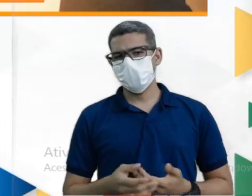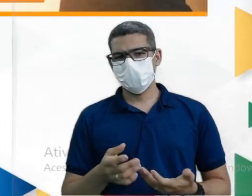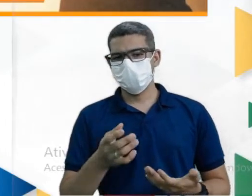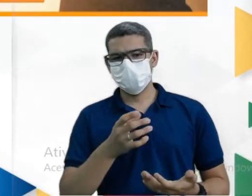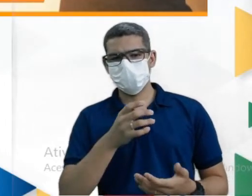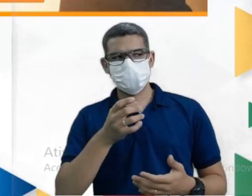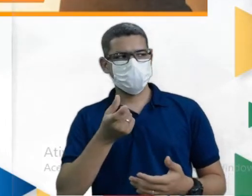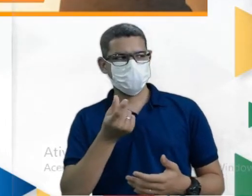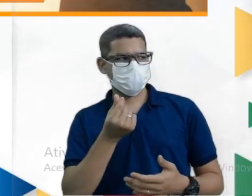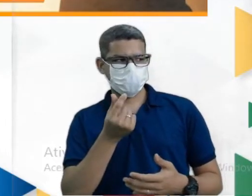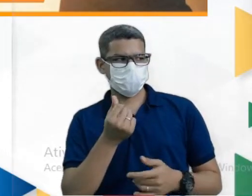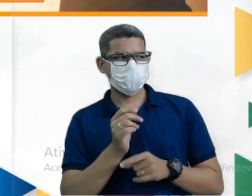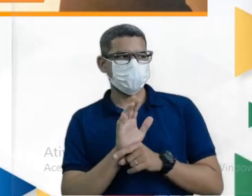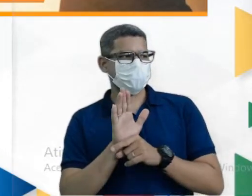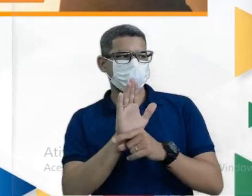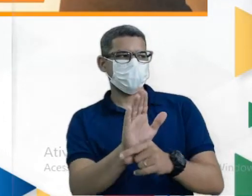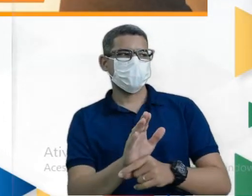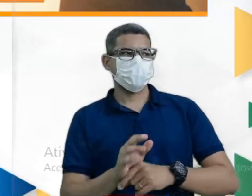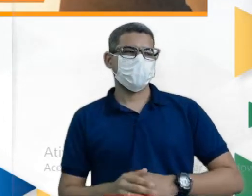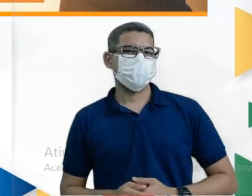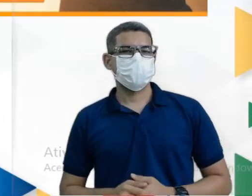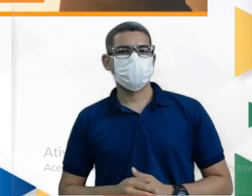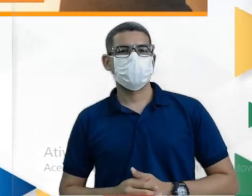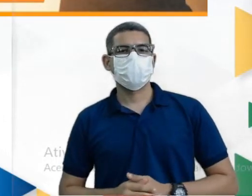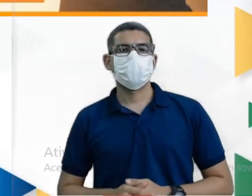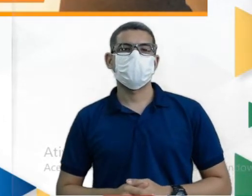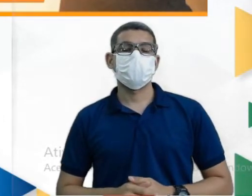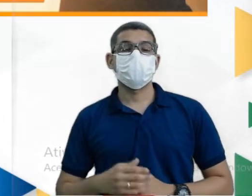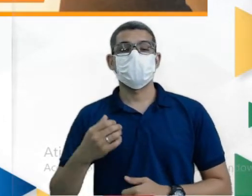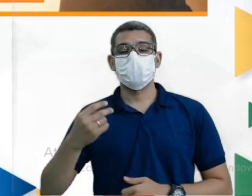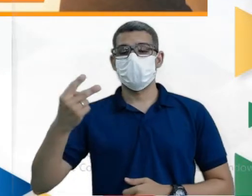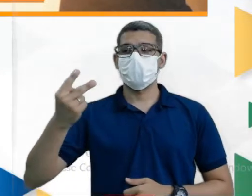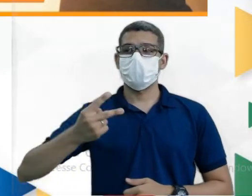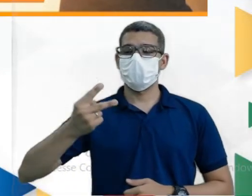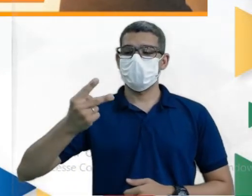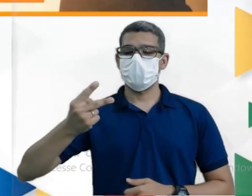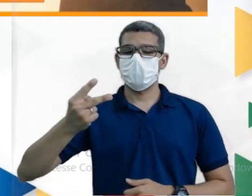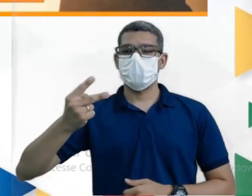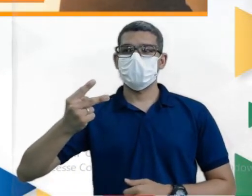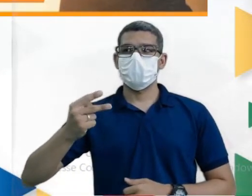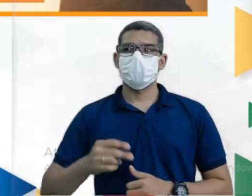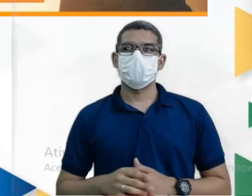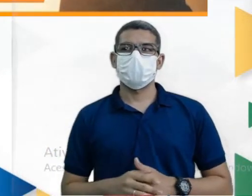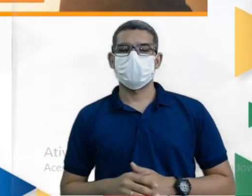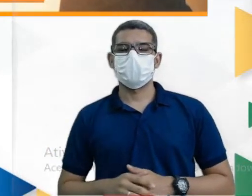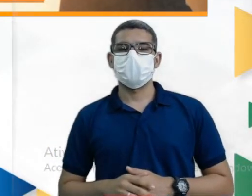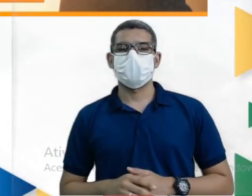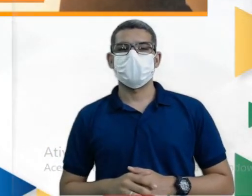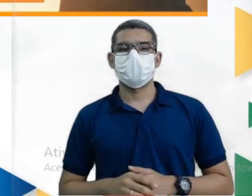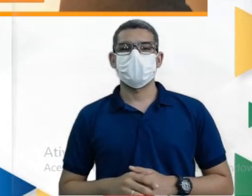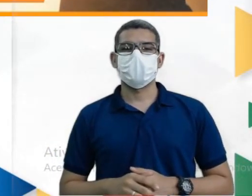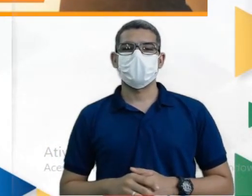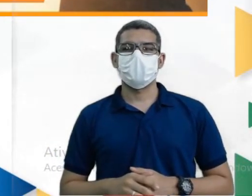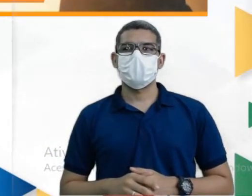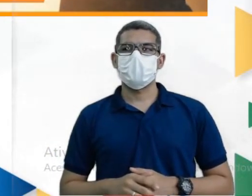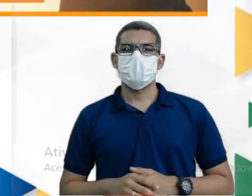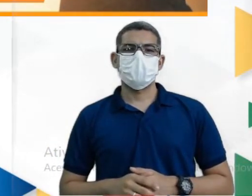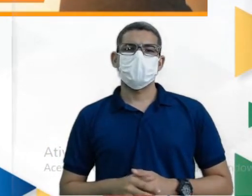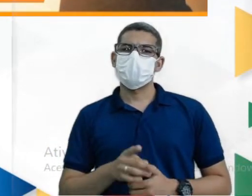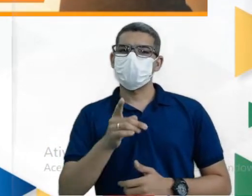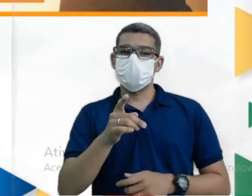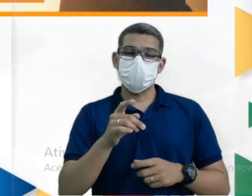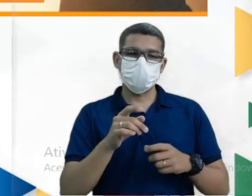dinheiro para o frio. Number two, help with blanket and shelter for the cold. Você vai ajudar da maneira